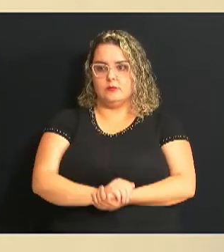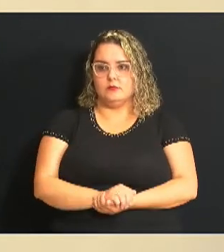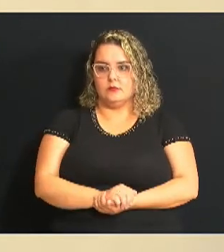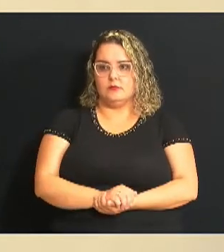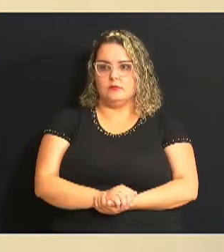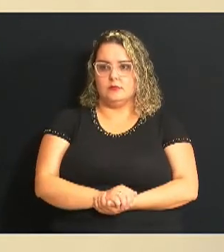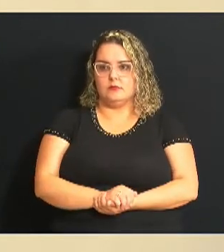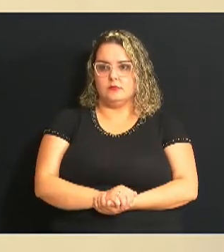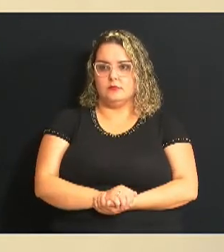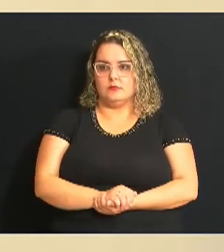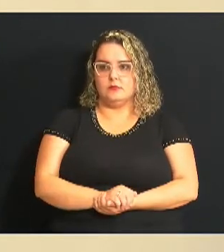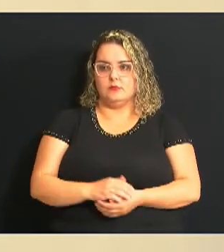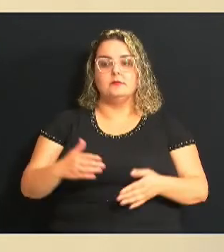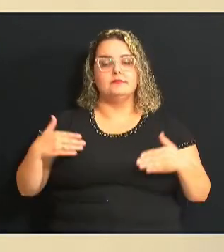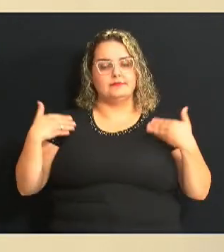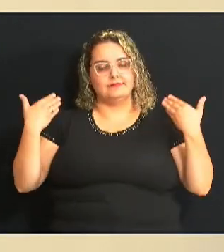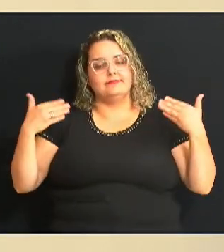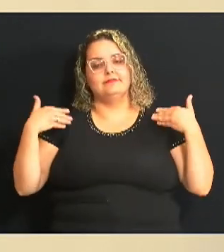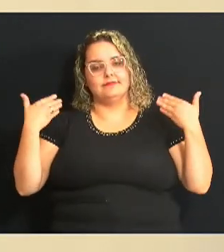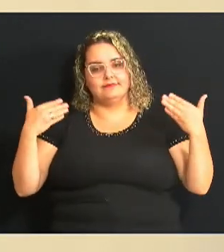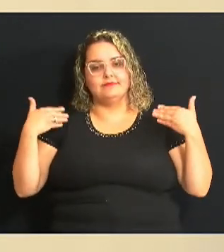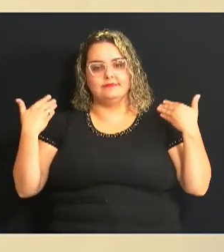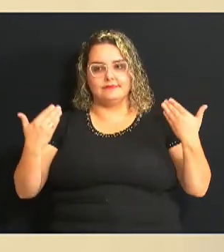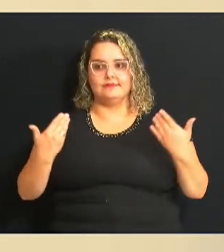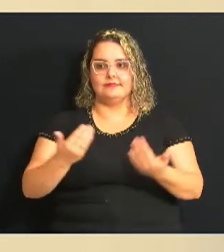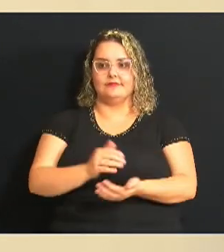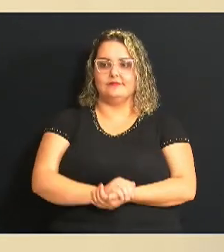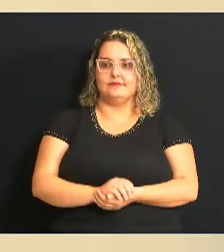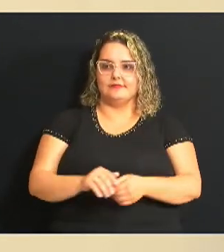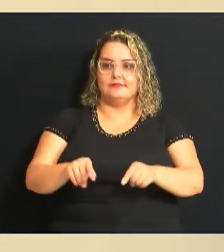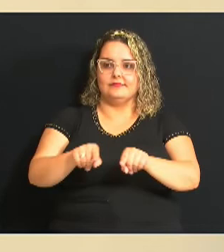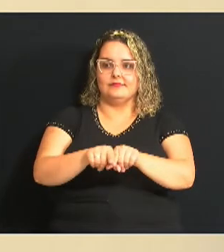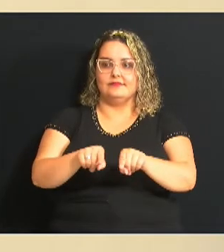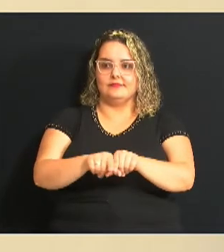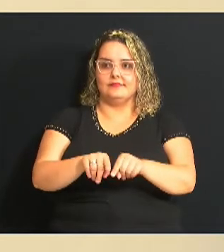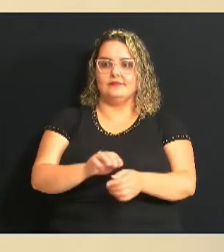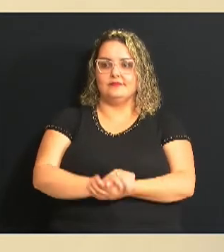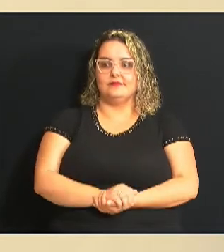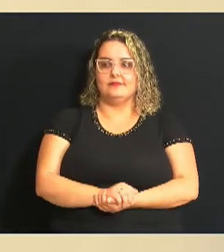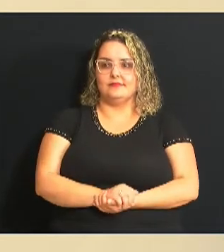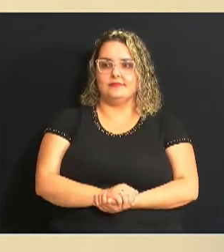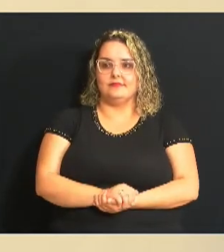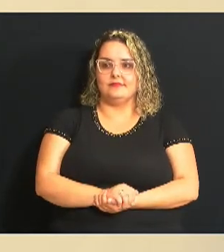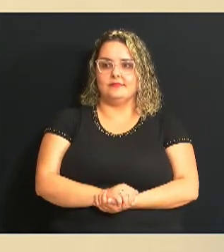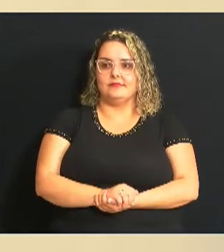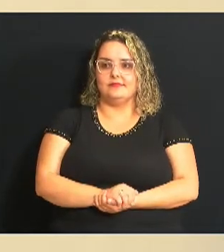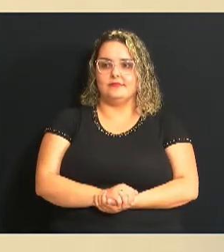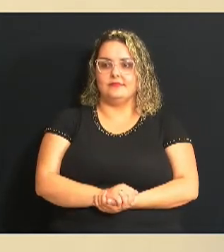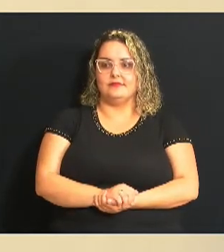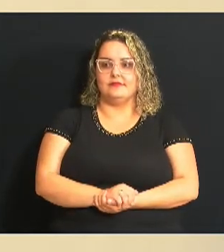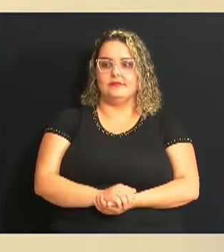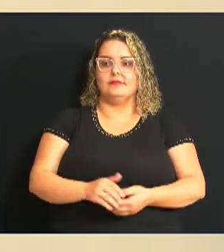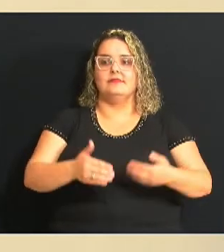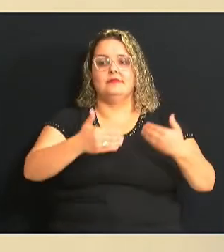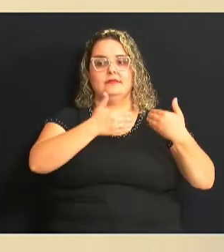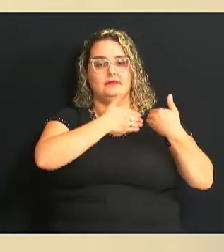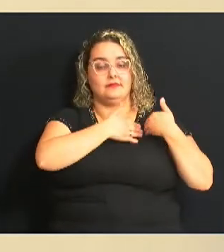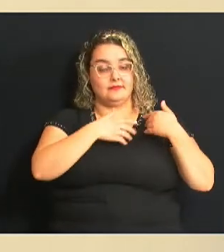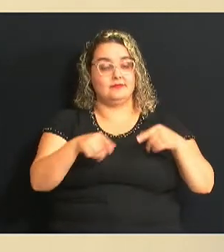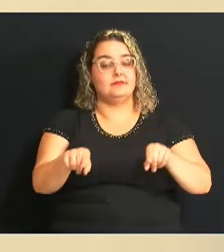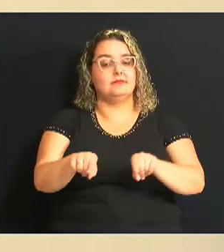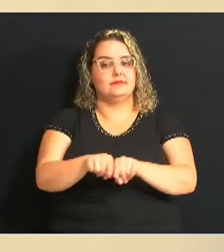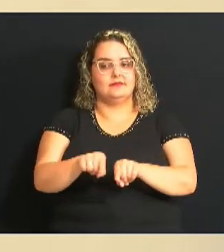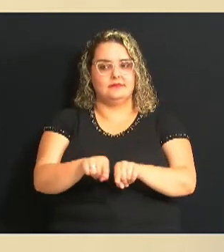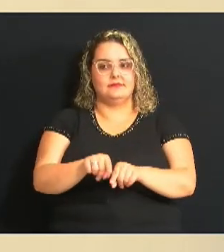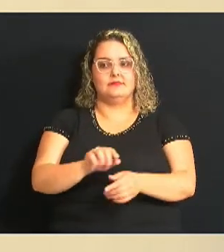traz uma alegria muito grande, mas também me traz muita responsabilidade. Mas eu